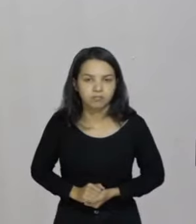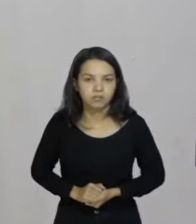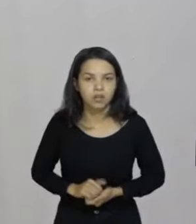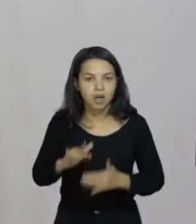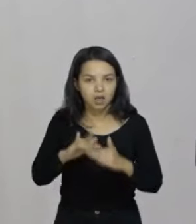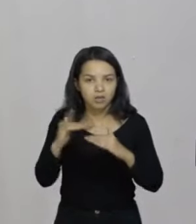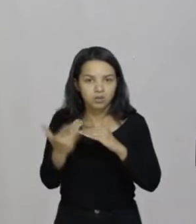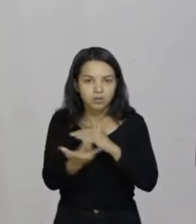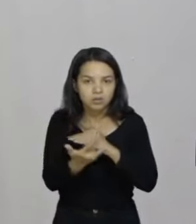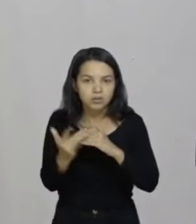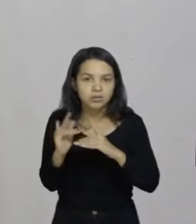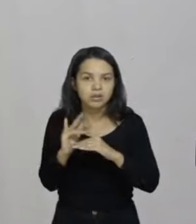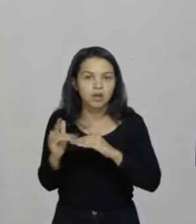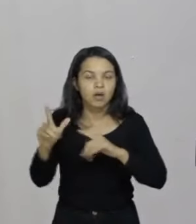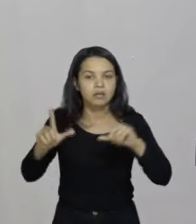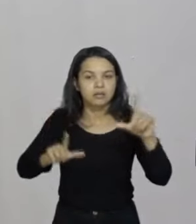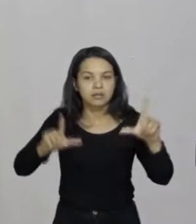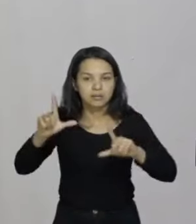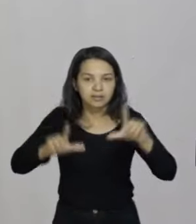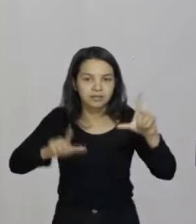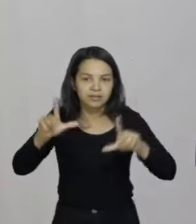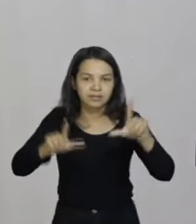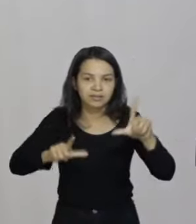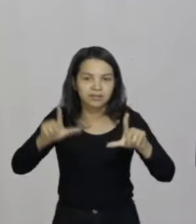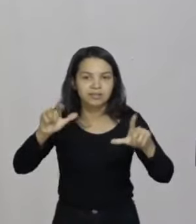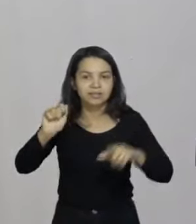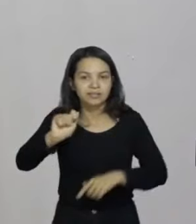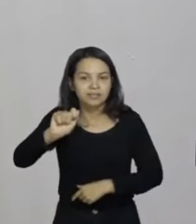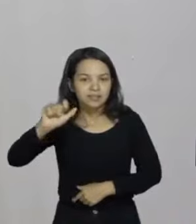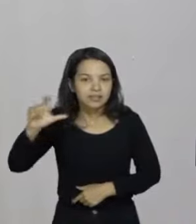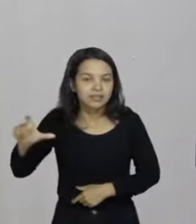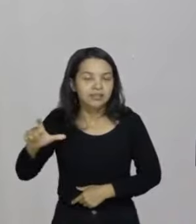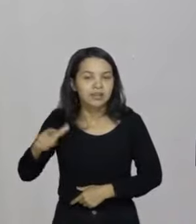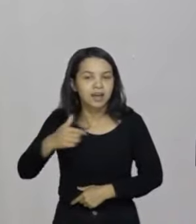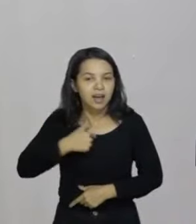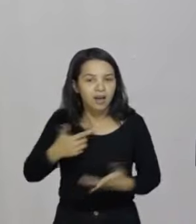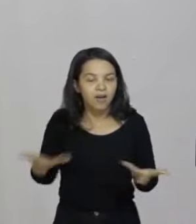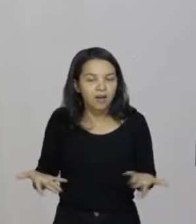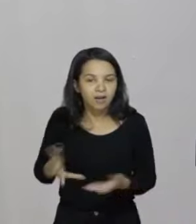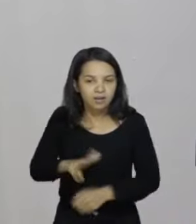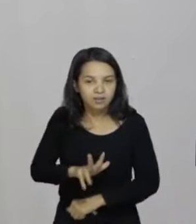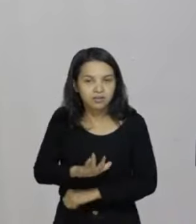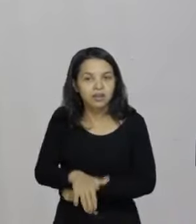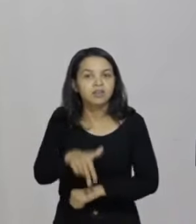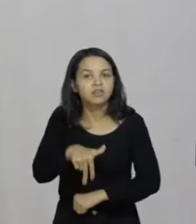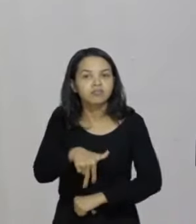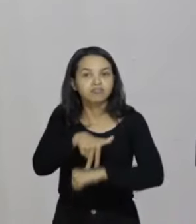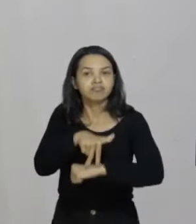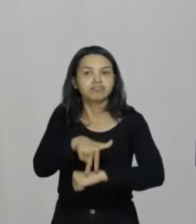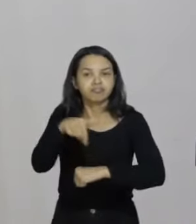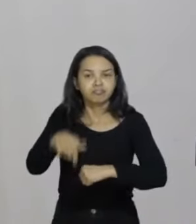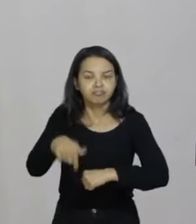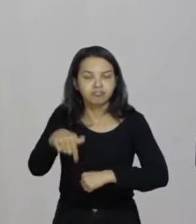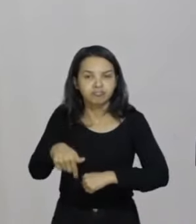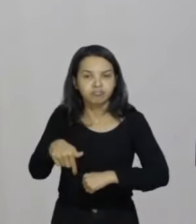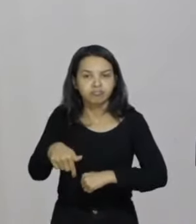rede social a TV All que me traz essa tarde A Tribuna da Assembleia